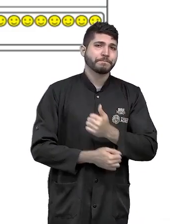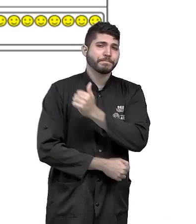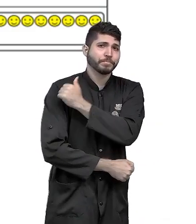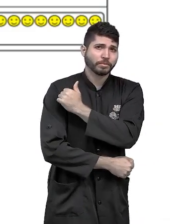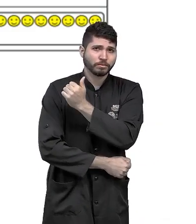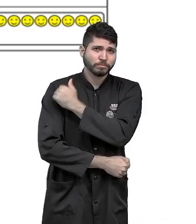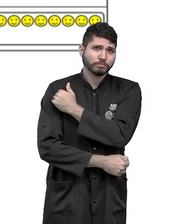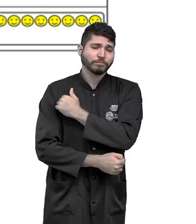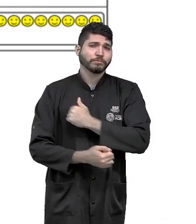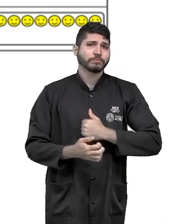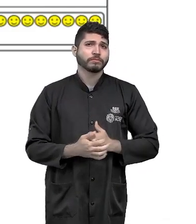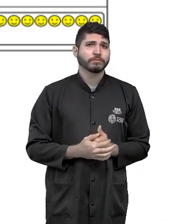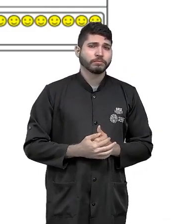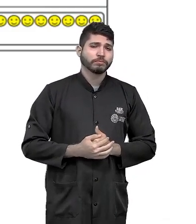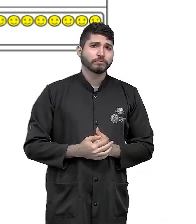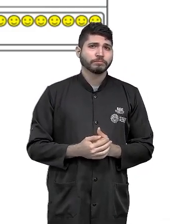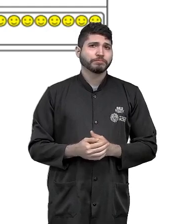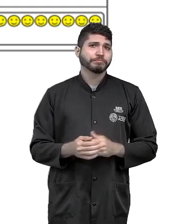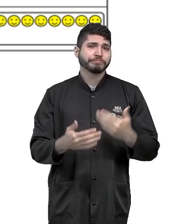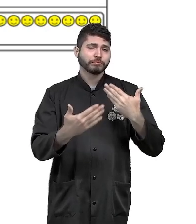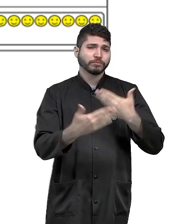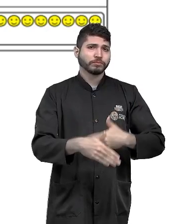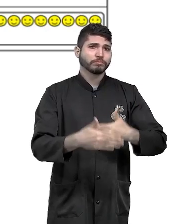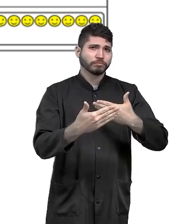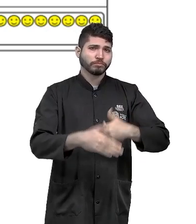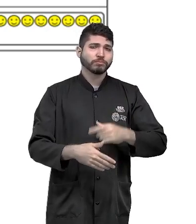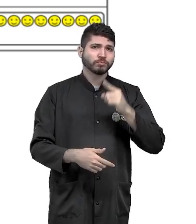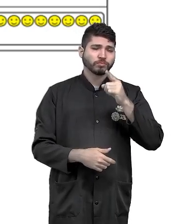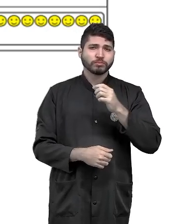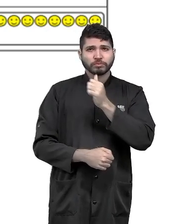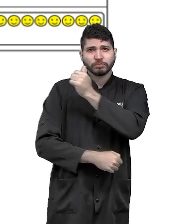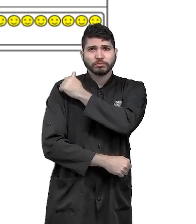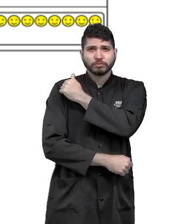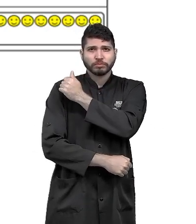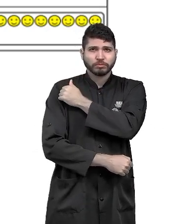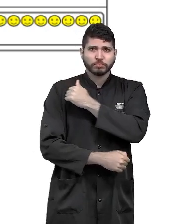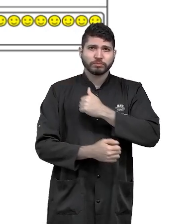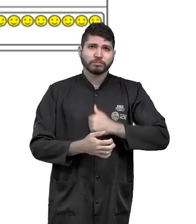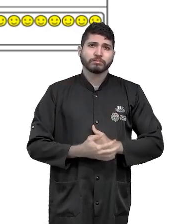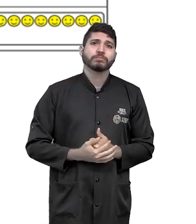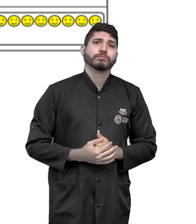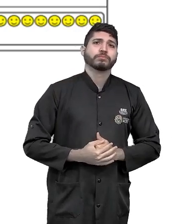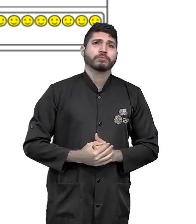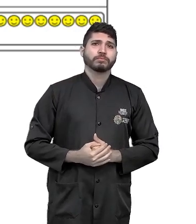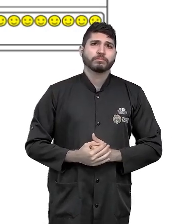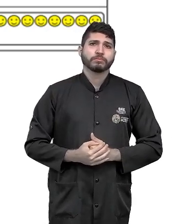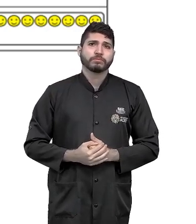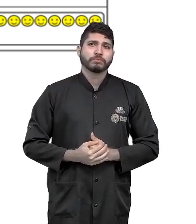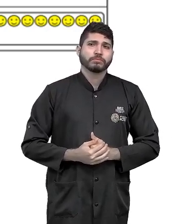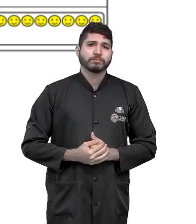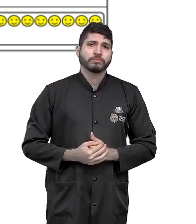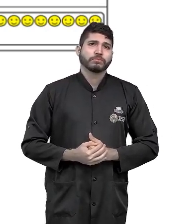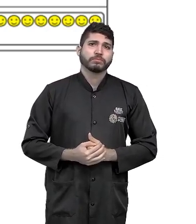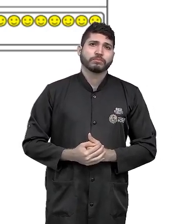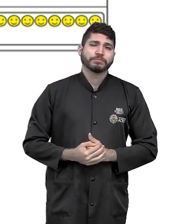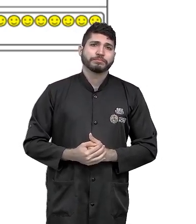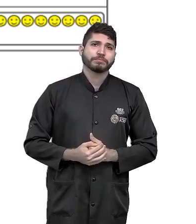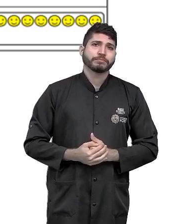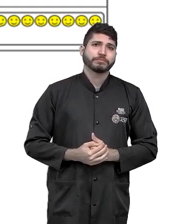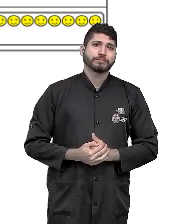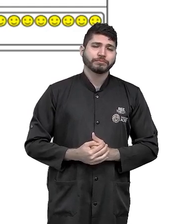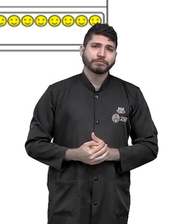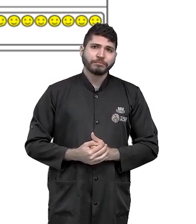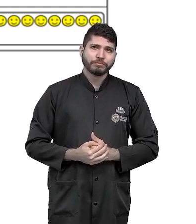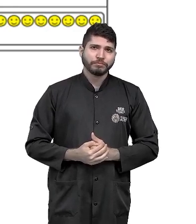está no terceiro ano agora, fez uma prova como treineiro no passado, ou você, estudante que fez como primeiro e está no segundo hoje, você provavelmente se deparou